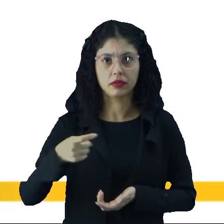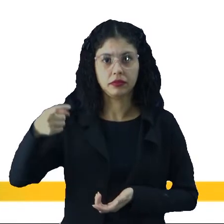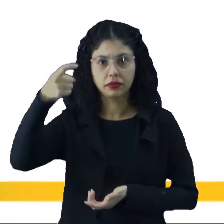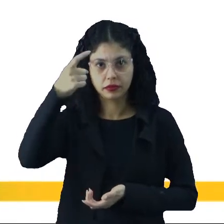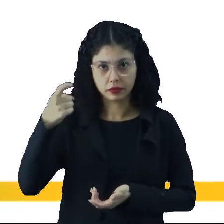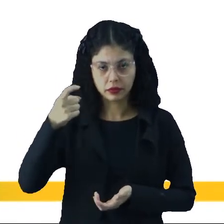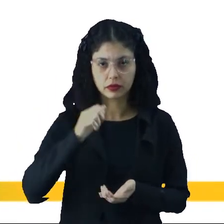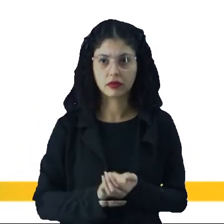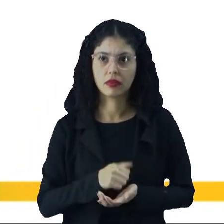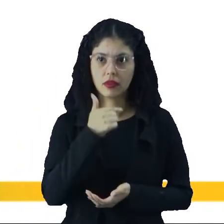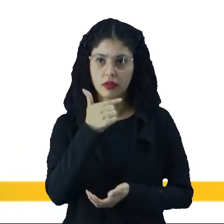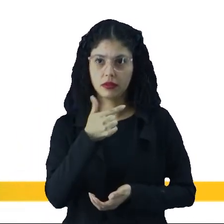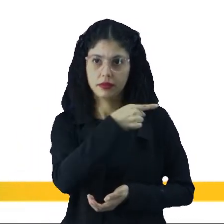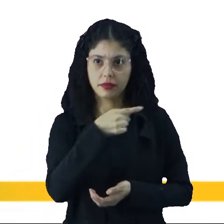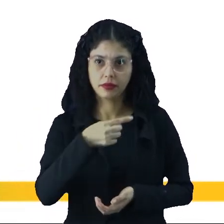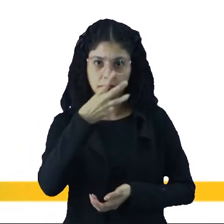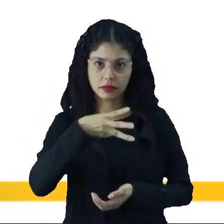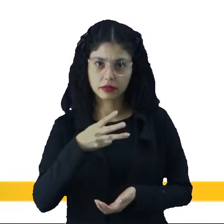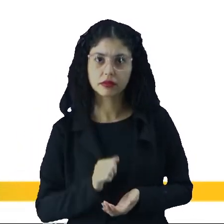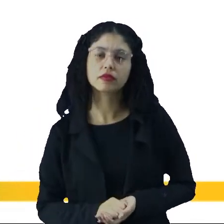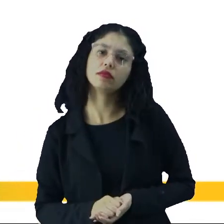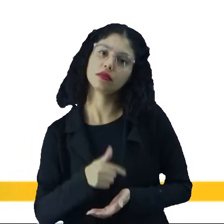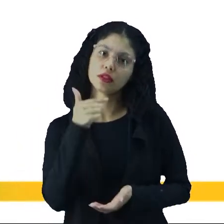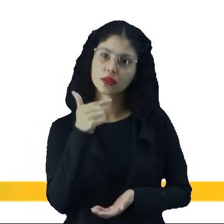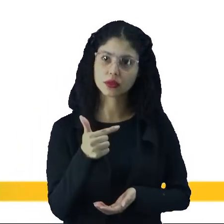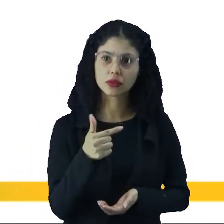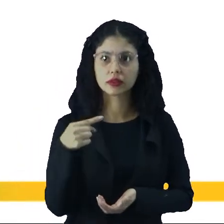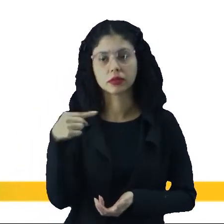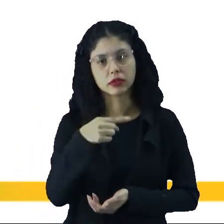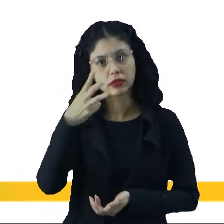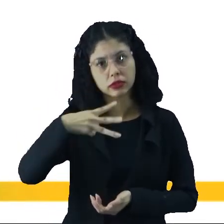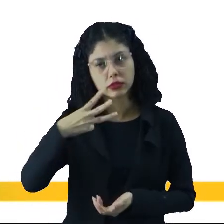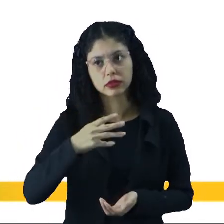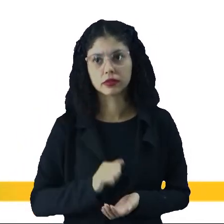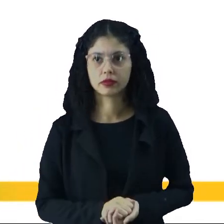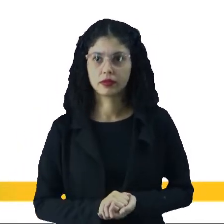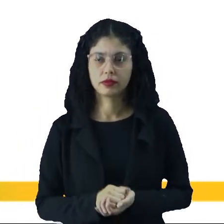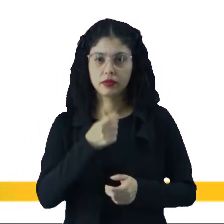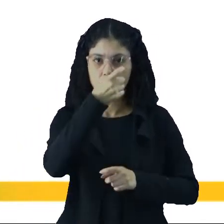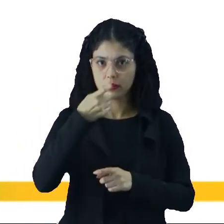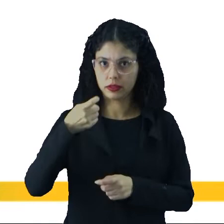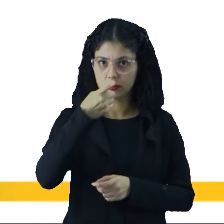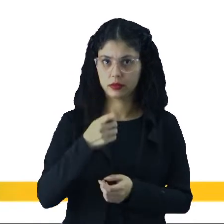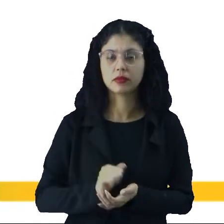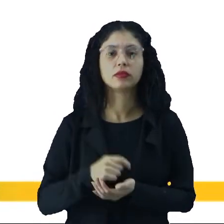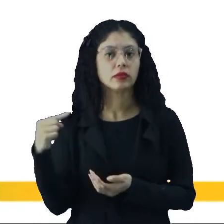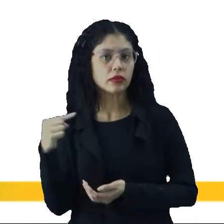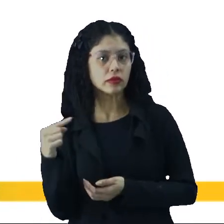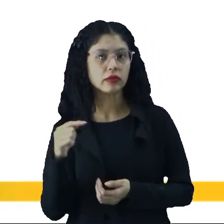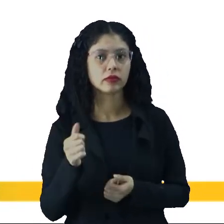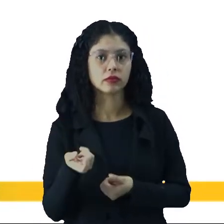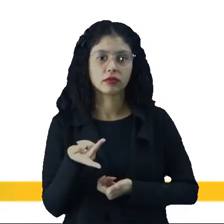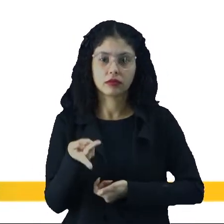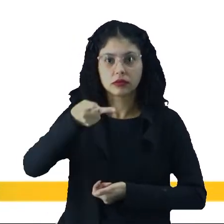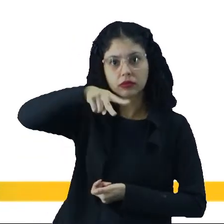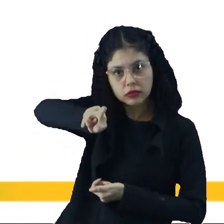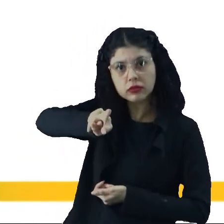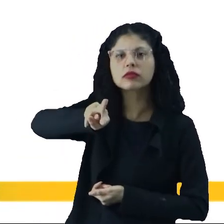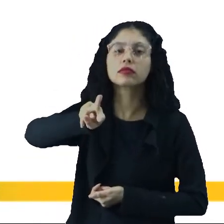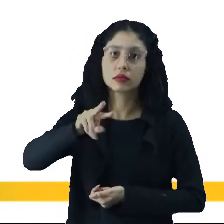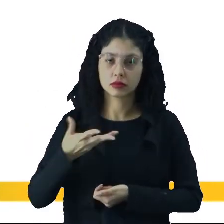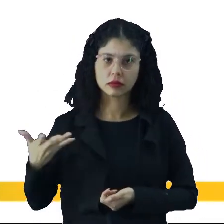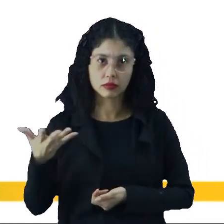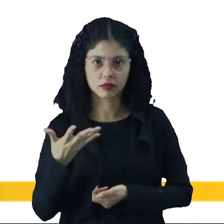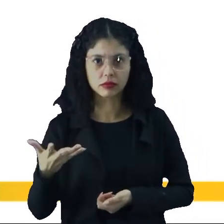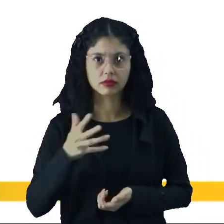vai ficar 2 elevado a menos 3. E 2 elevado a menos 3, se o expoente negativo inverte a base, vai dar meio ao cubo, que